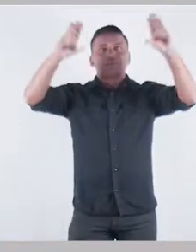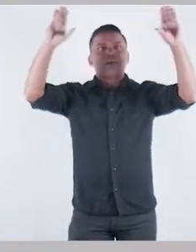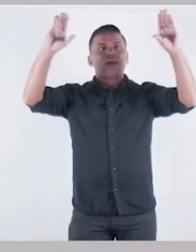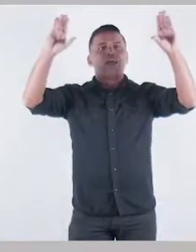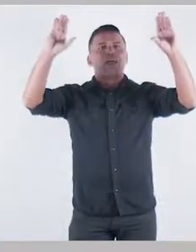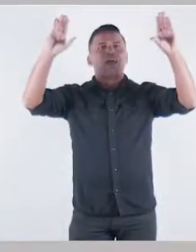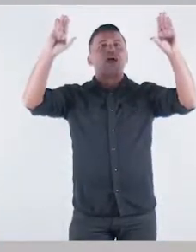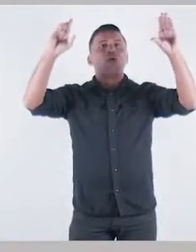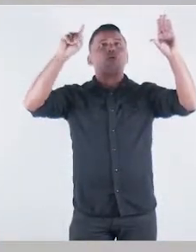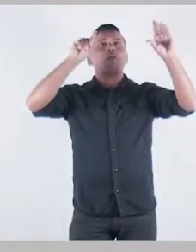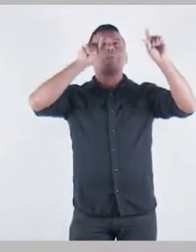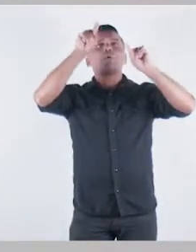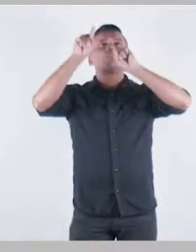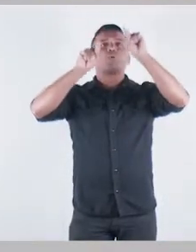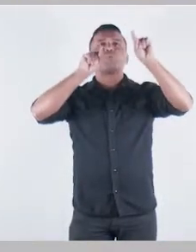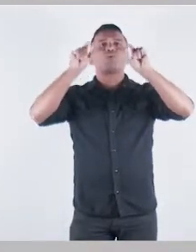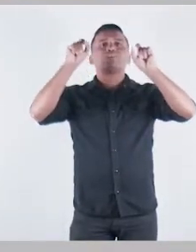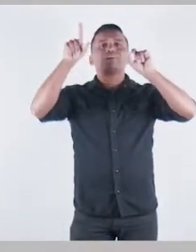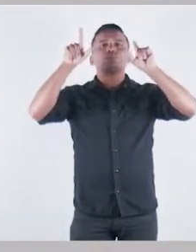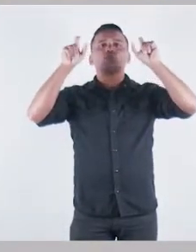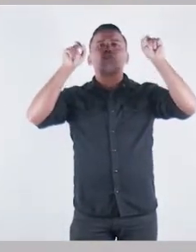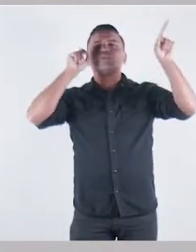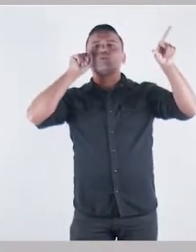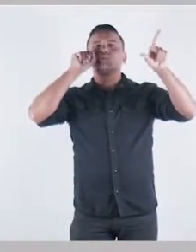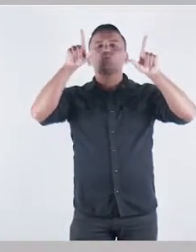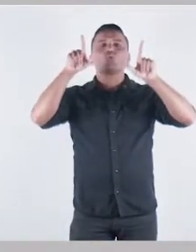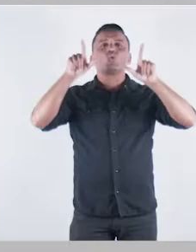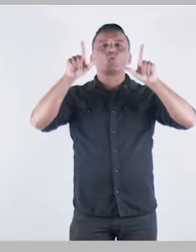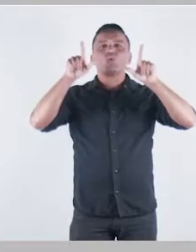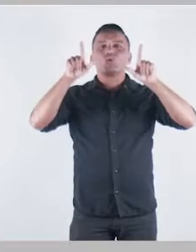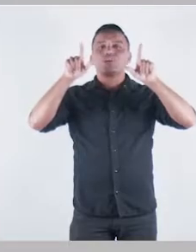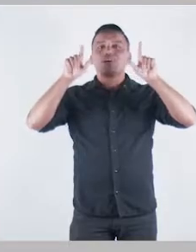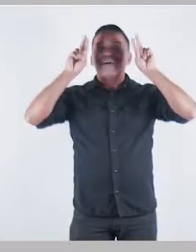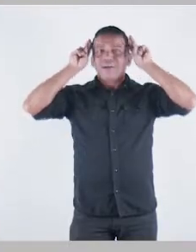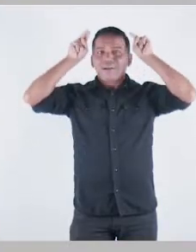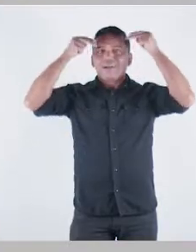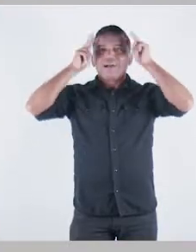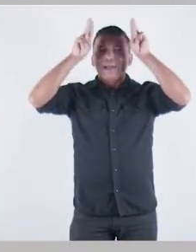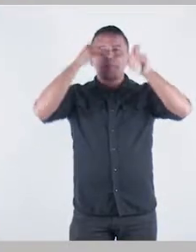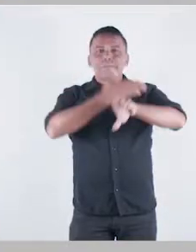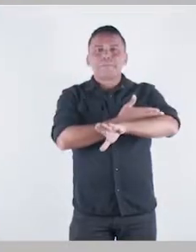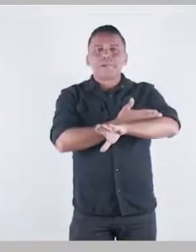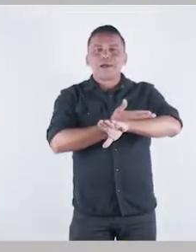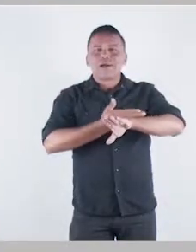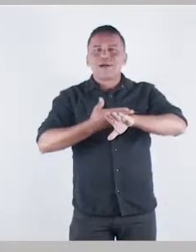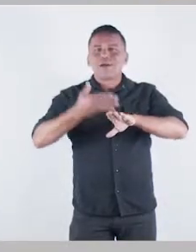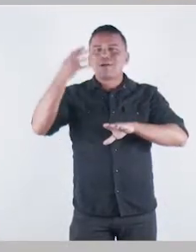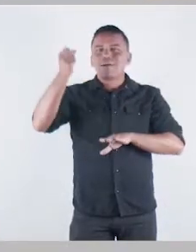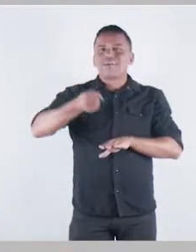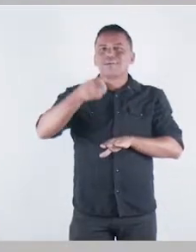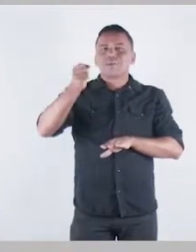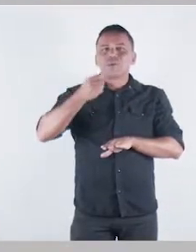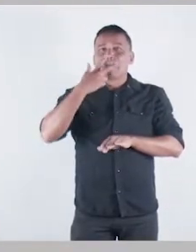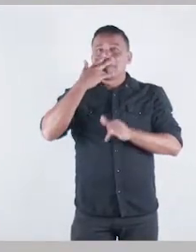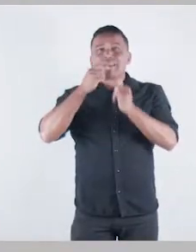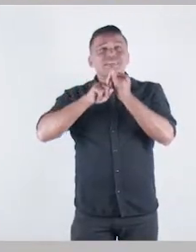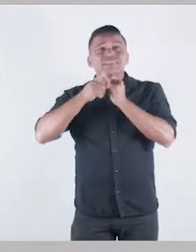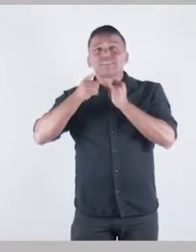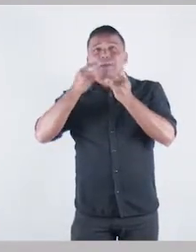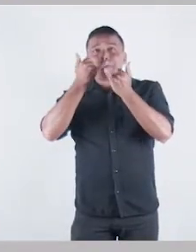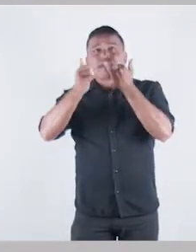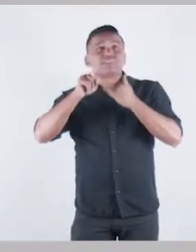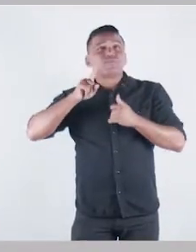azul, com lânguidos carneirinhos brancos, parecia perto e finito, que quase se tocava